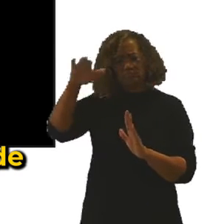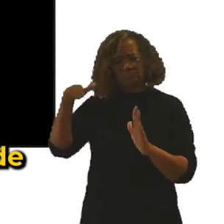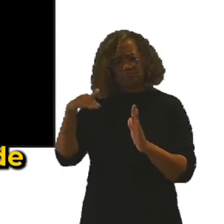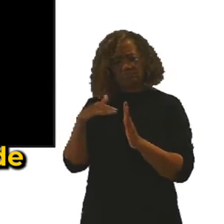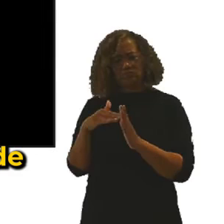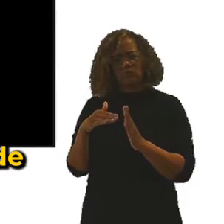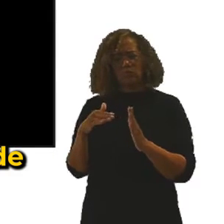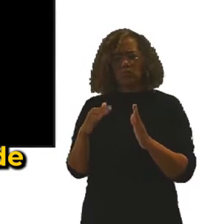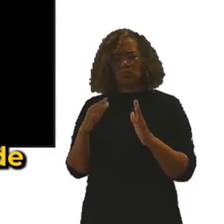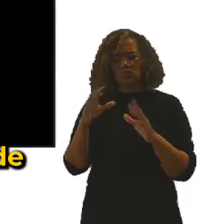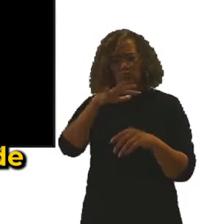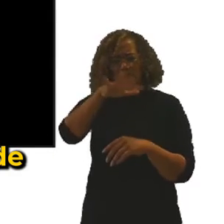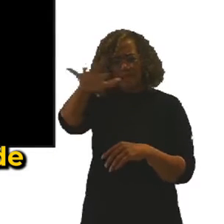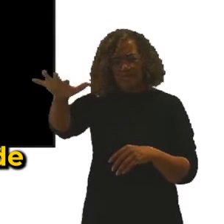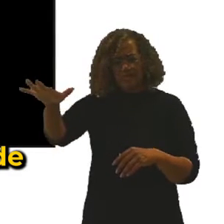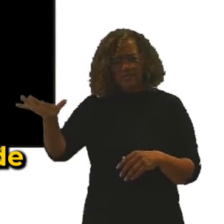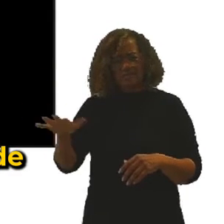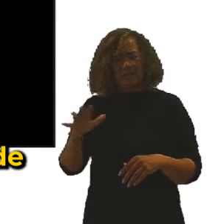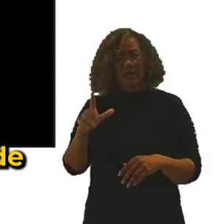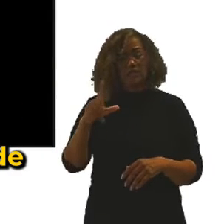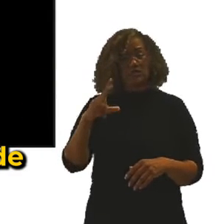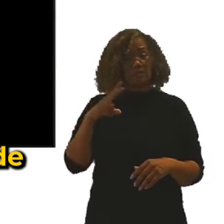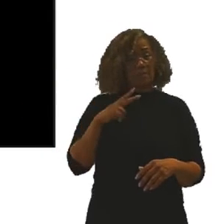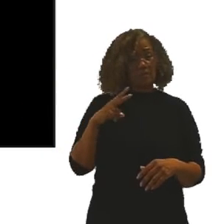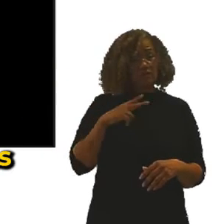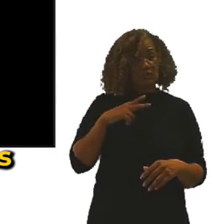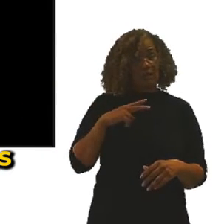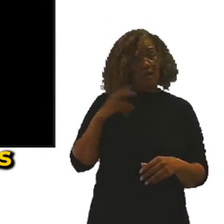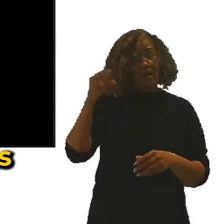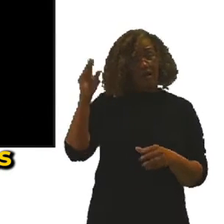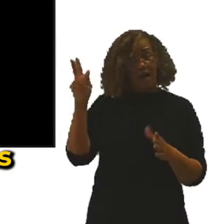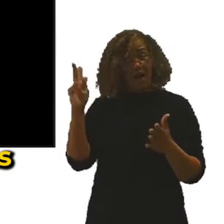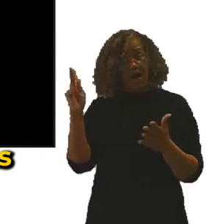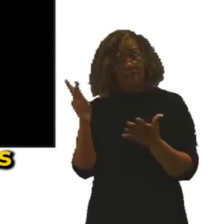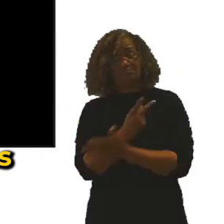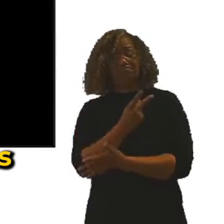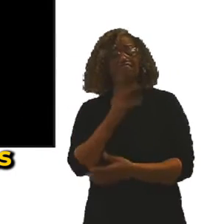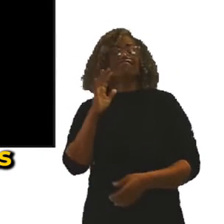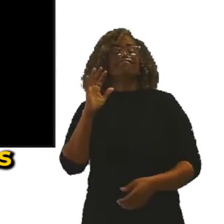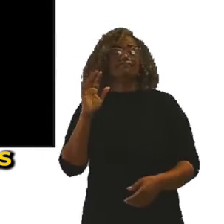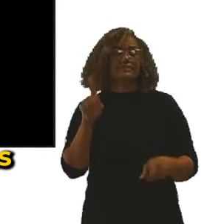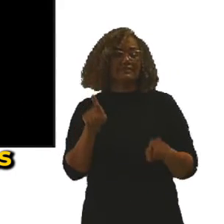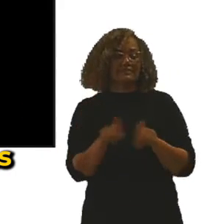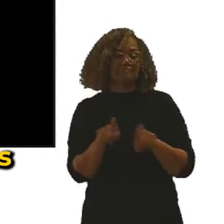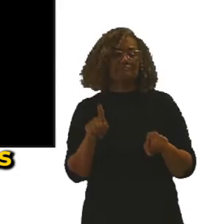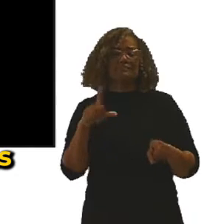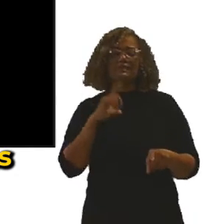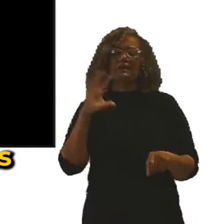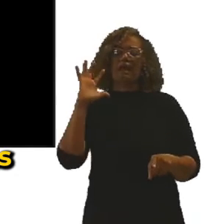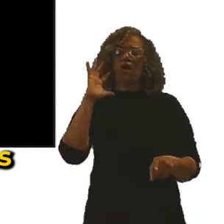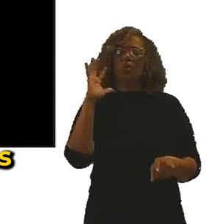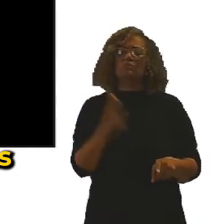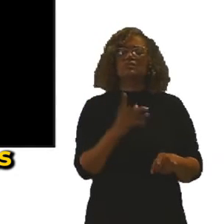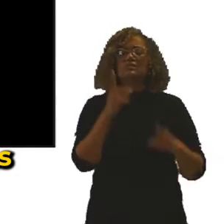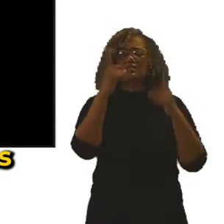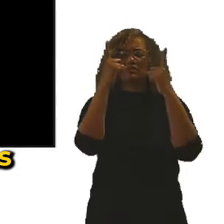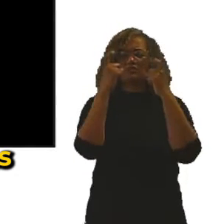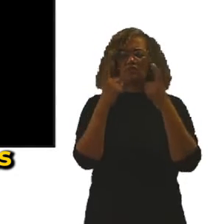caso de onde se dá o crime de feminicídio, como também evidenciando